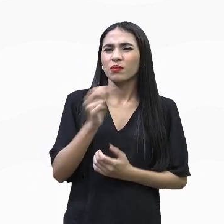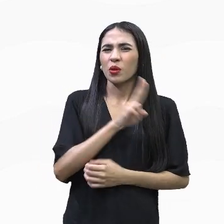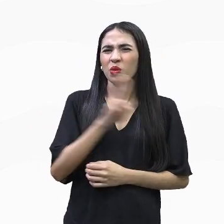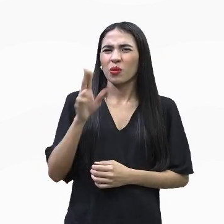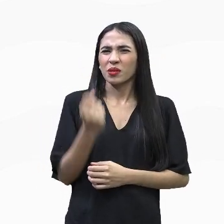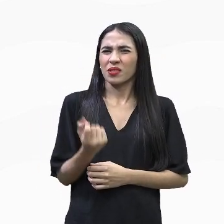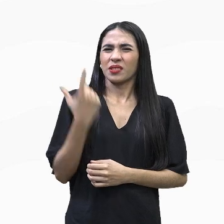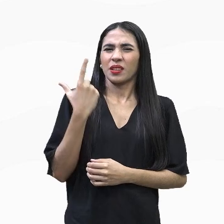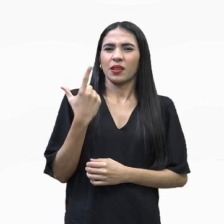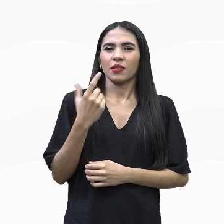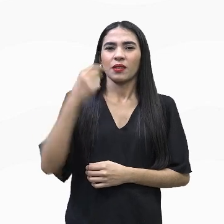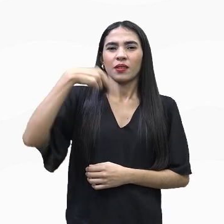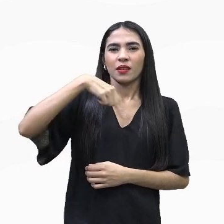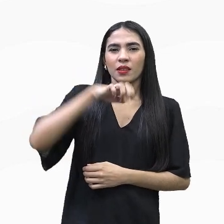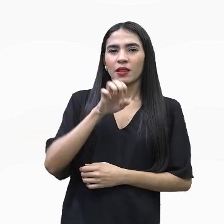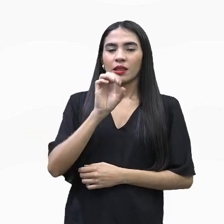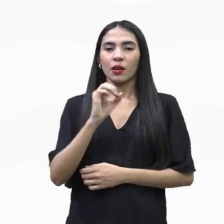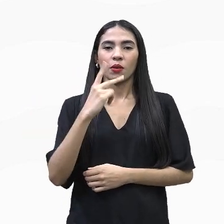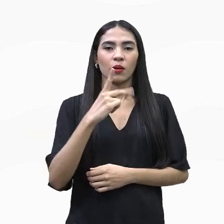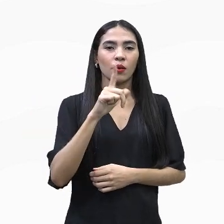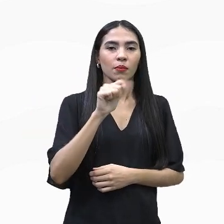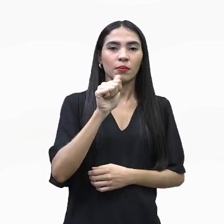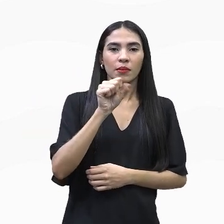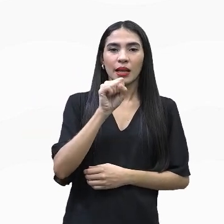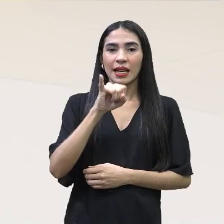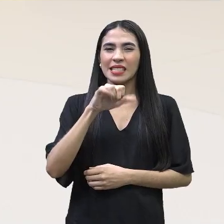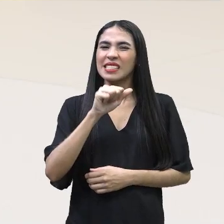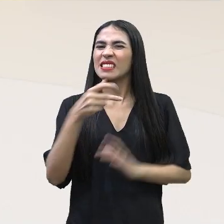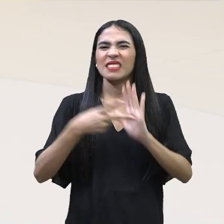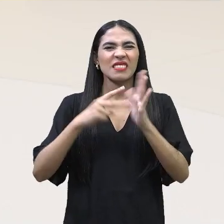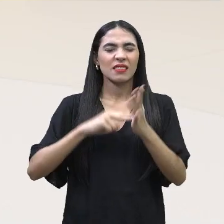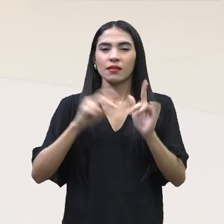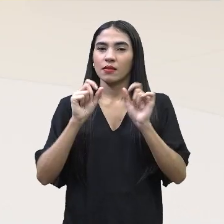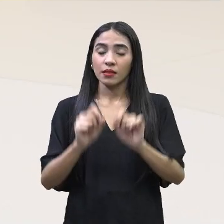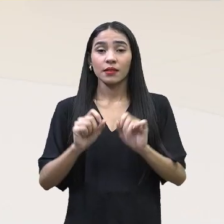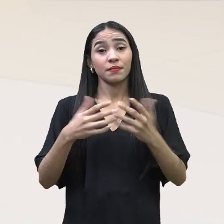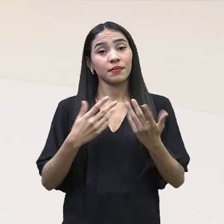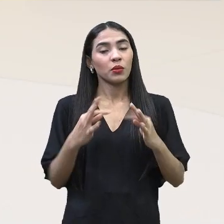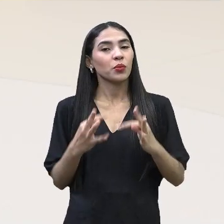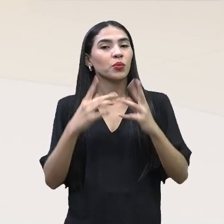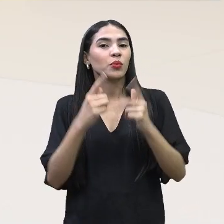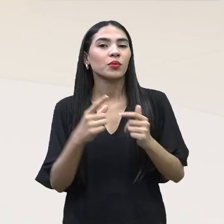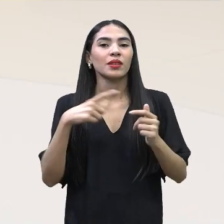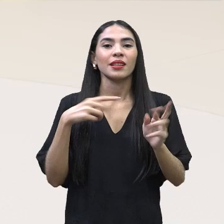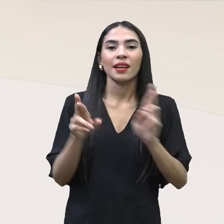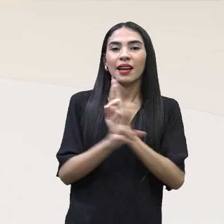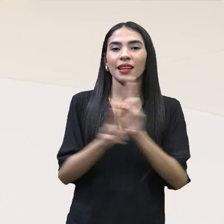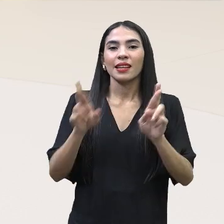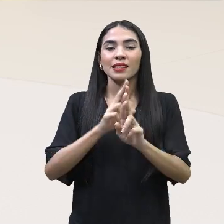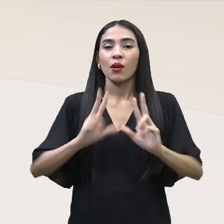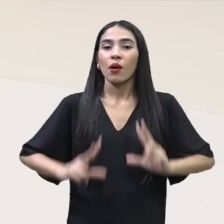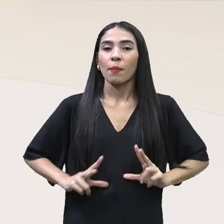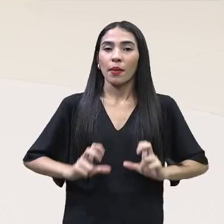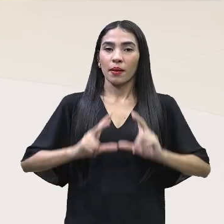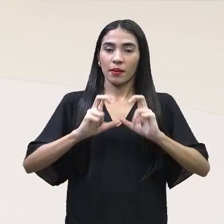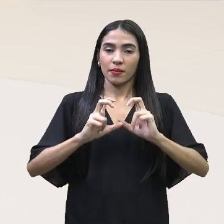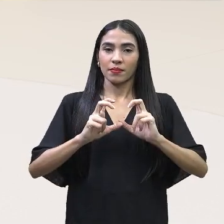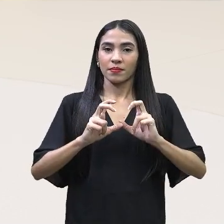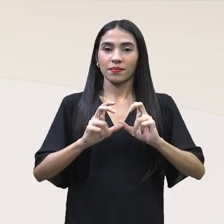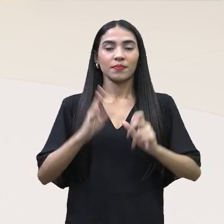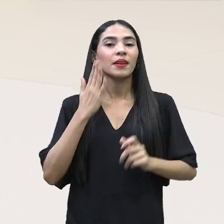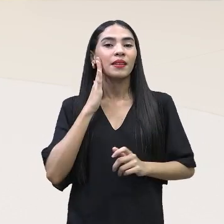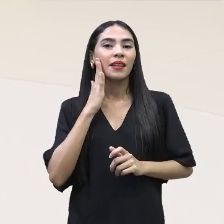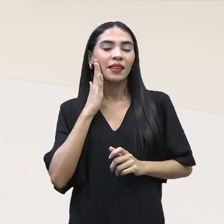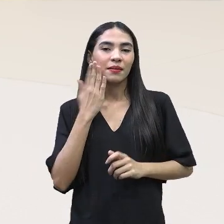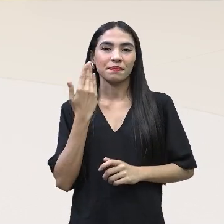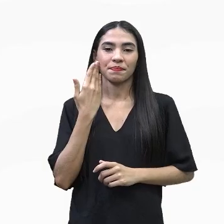senhor falou, neoplasias? Ah, neoplasias, tudo que está relacionado ao câncer. Vamos ter entendimento